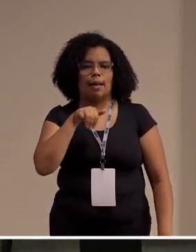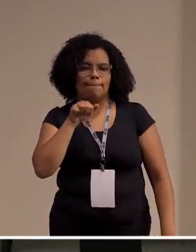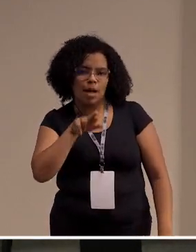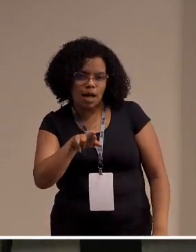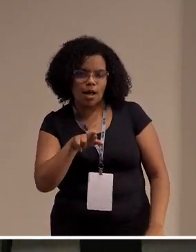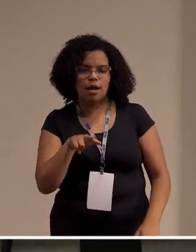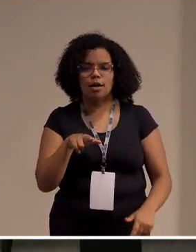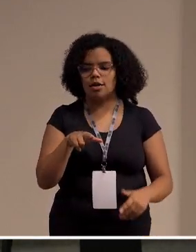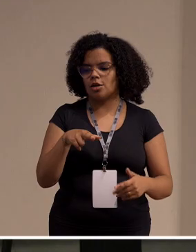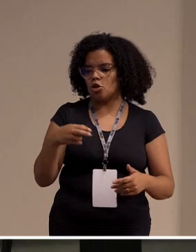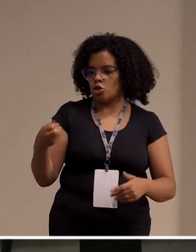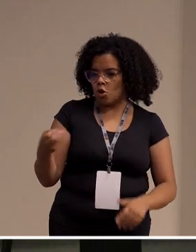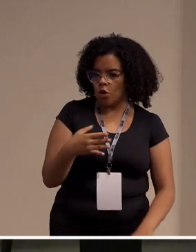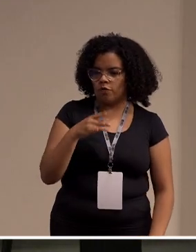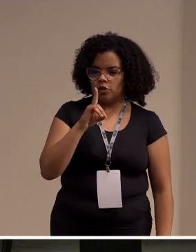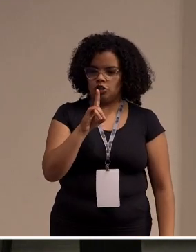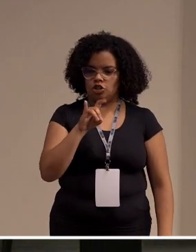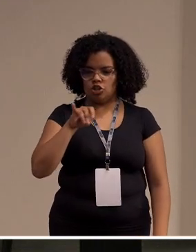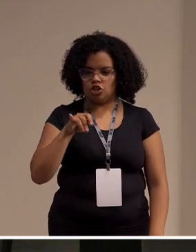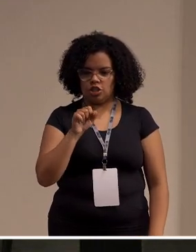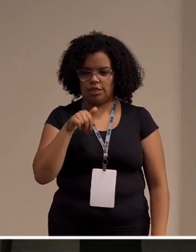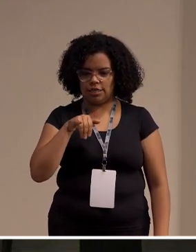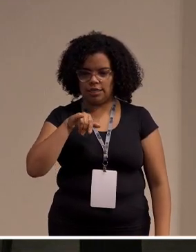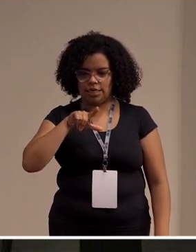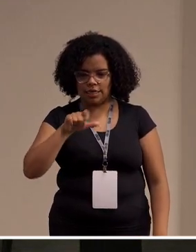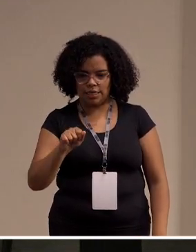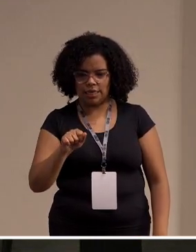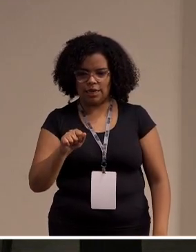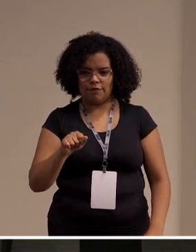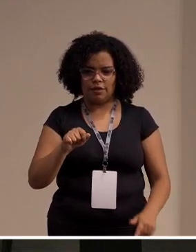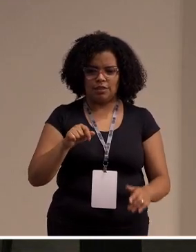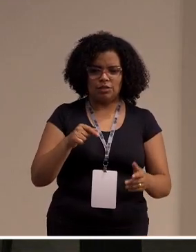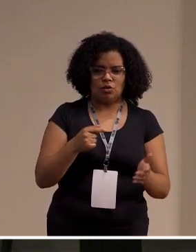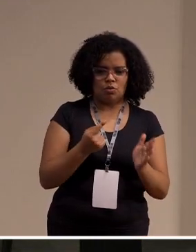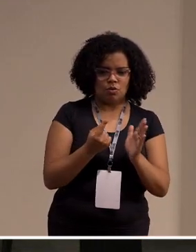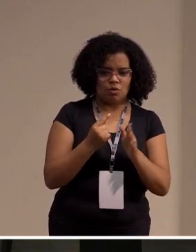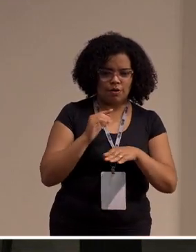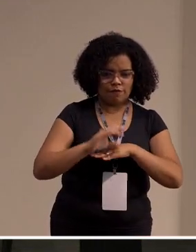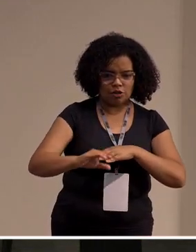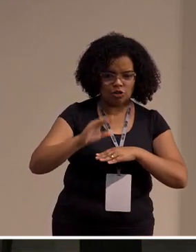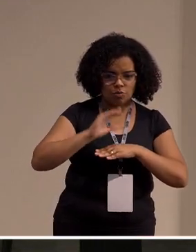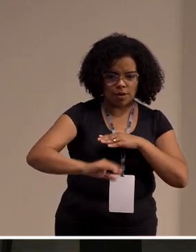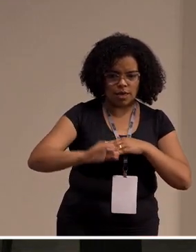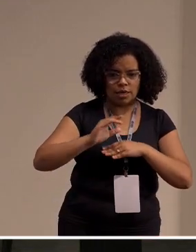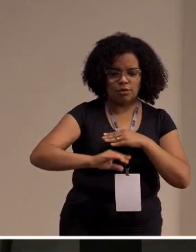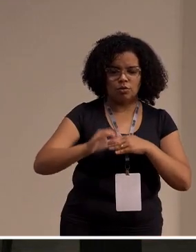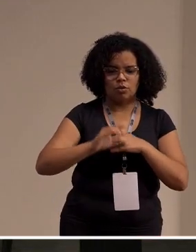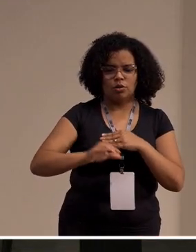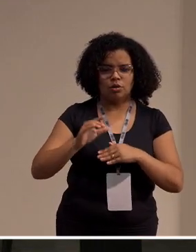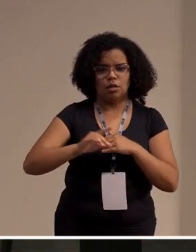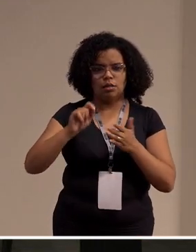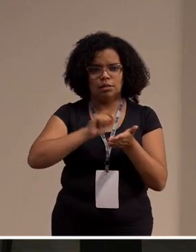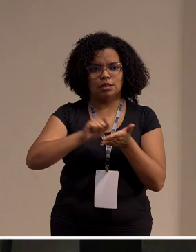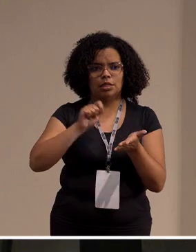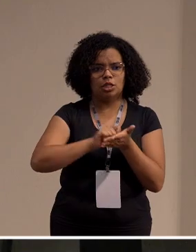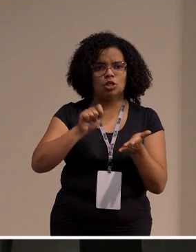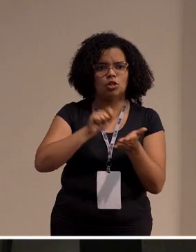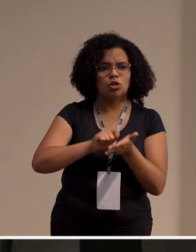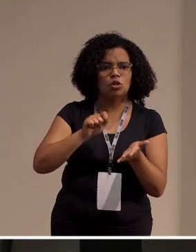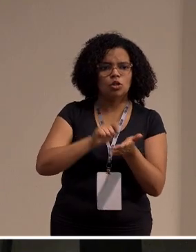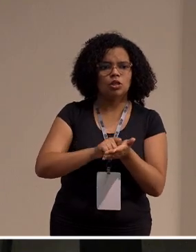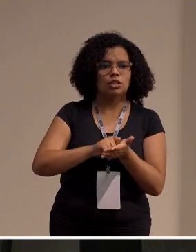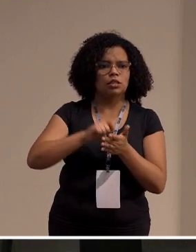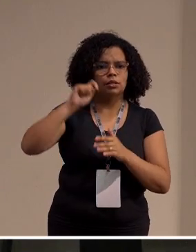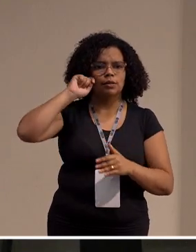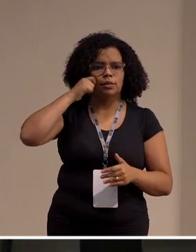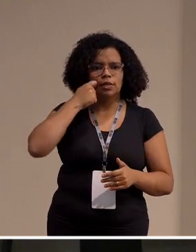ter a nova Djamila Ribeiro. Então, tem vê-se ali um investimento nas feiras, tem escritores negros. Há um tempo atrás isso não era